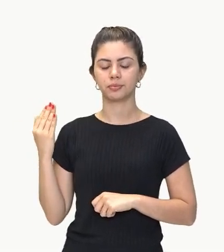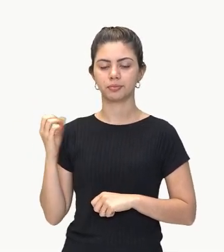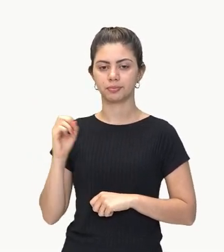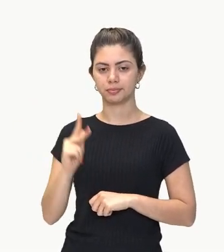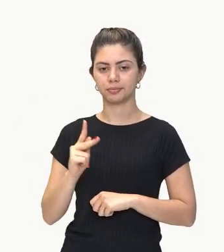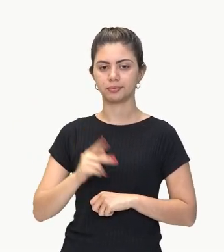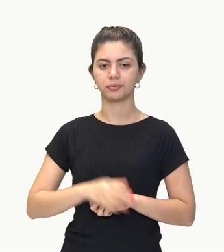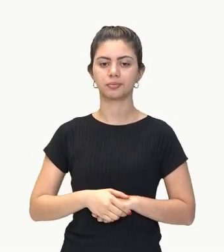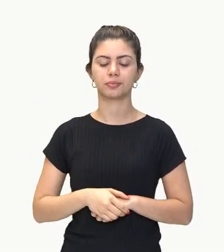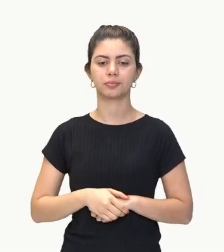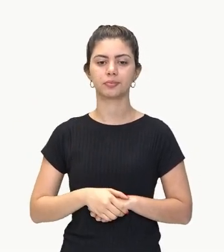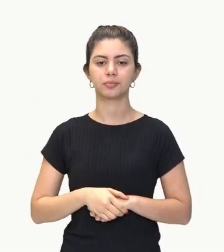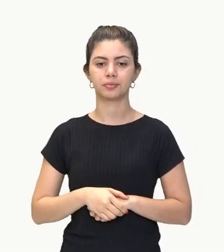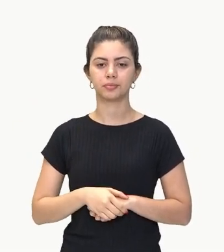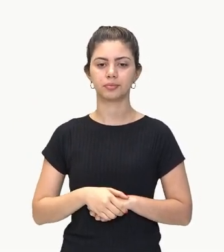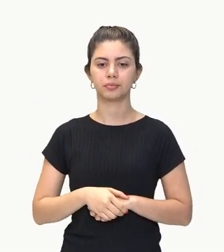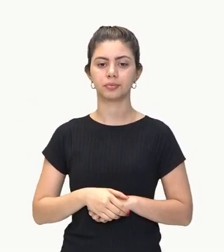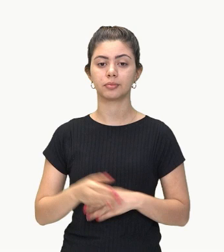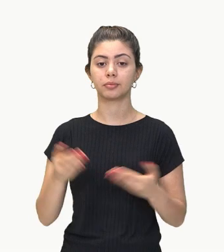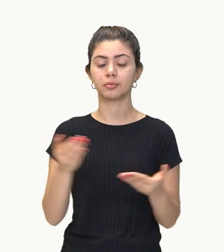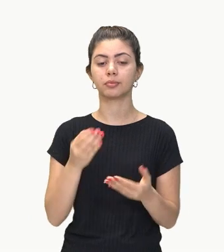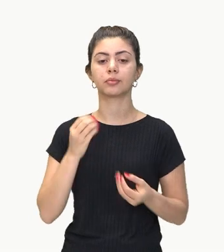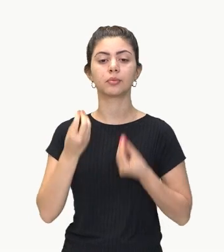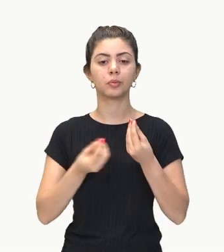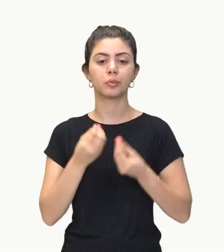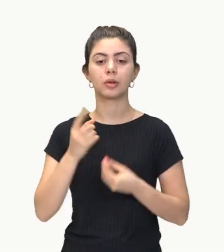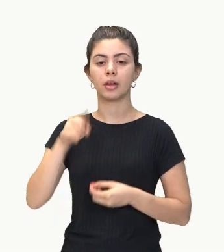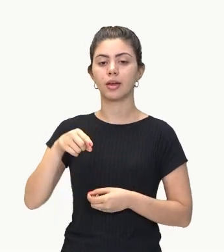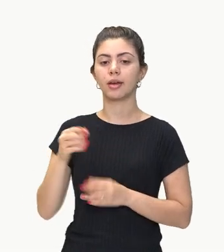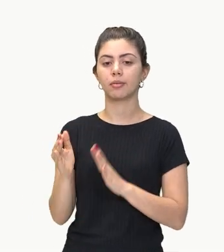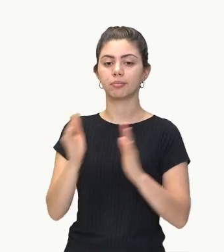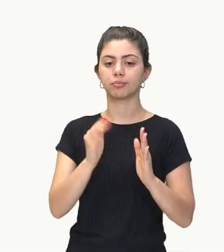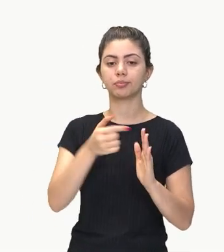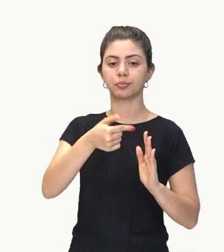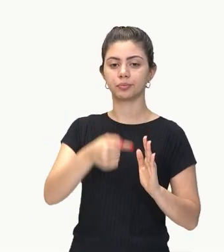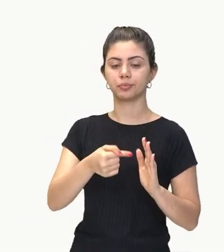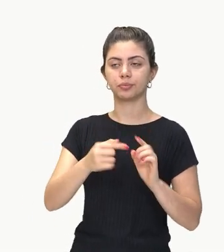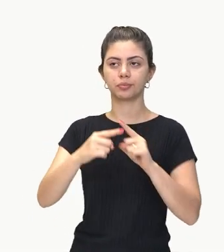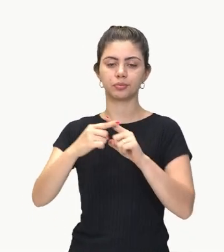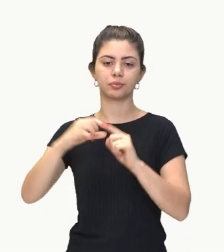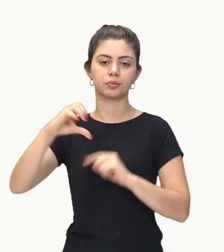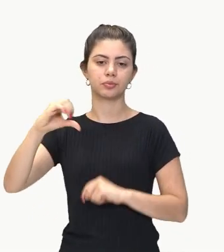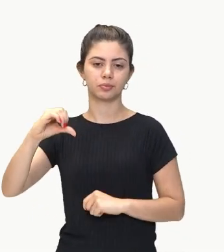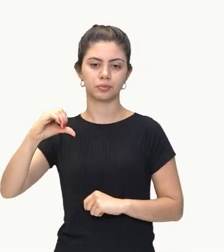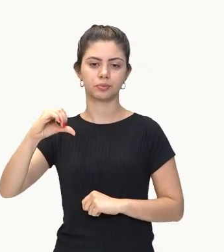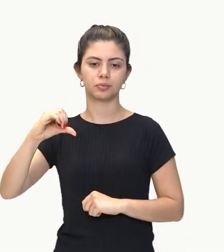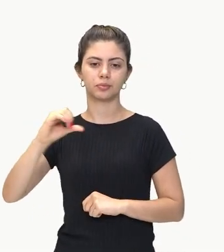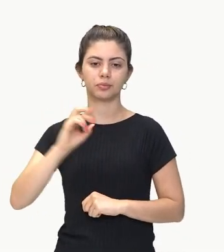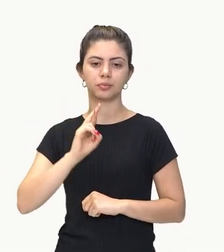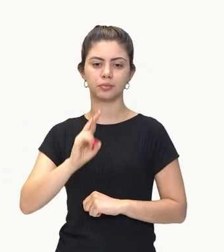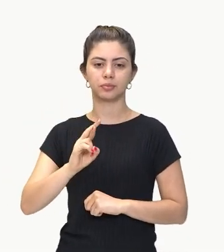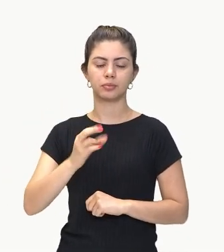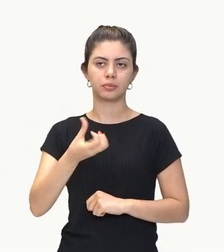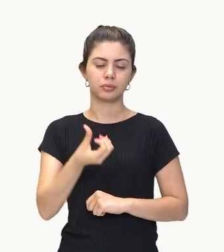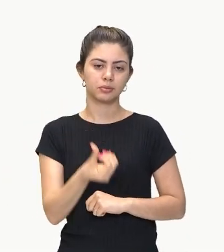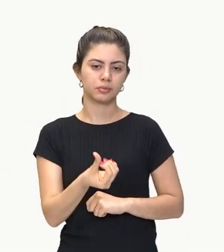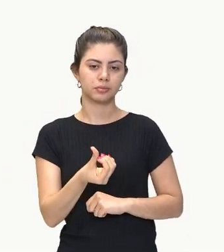Ok? Agora, o 7. 7 vezes 9 é